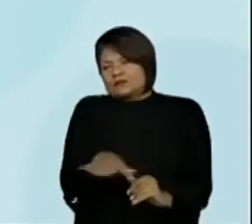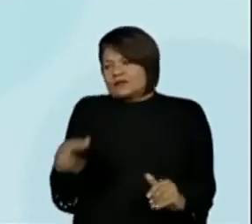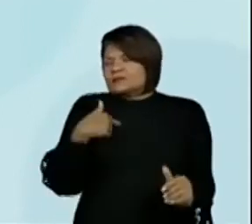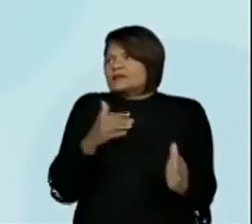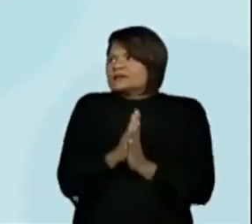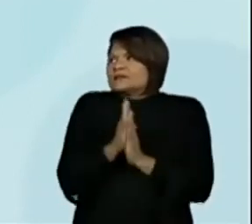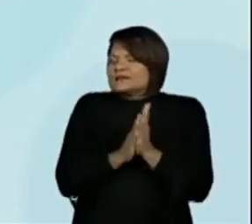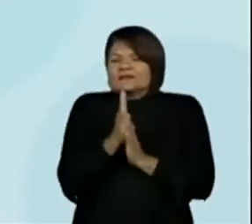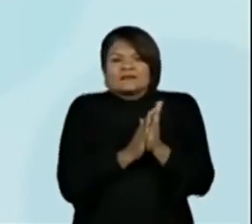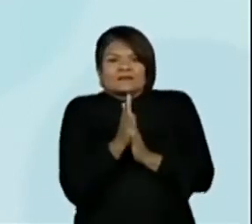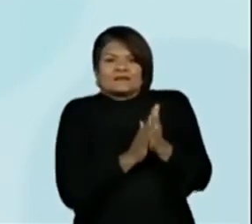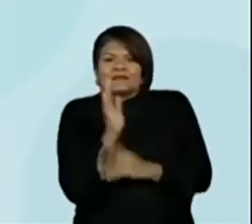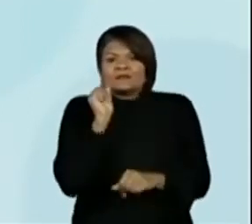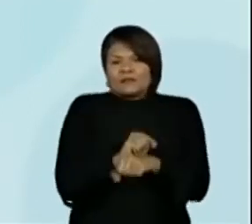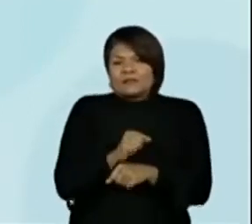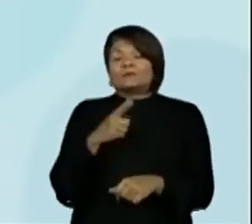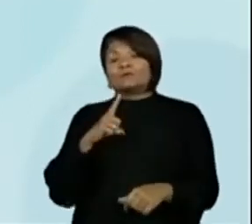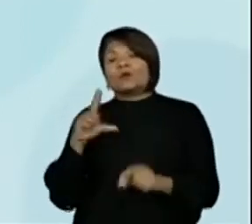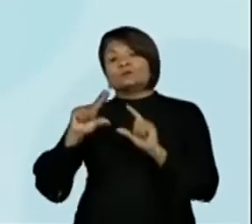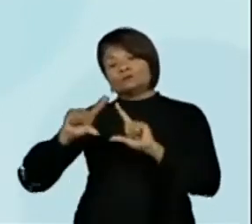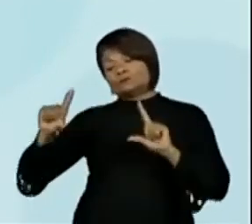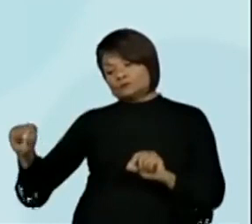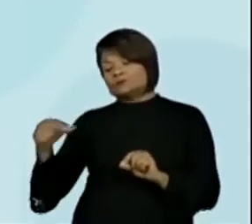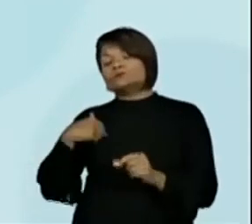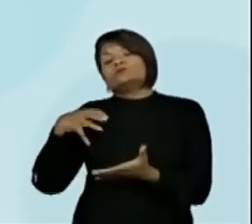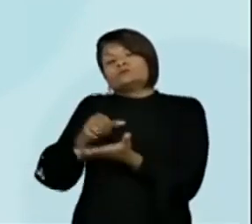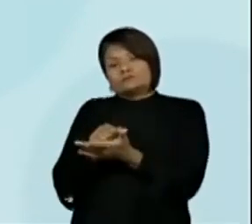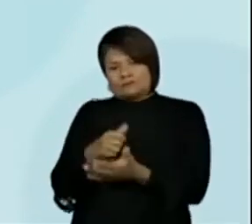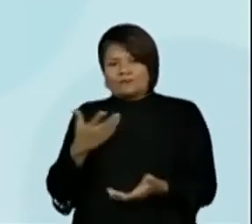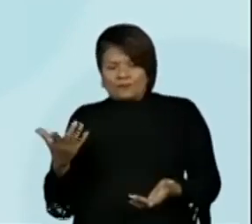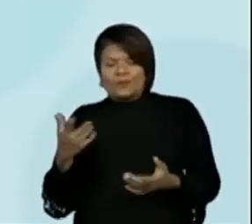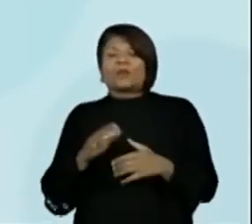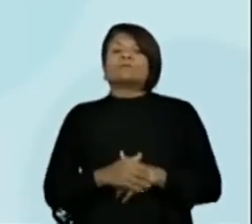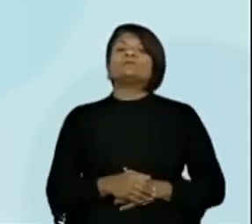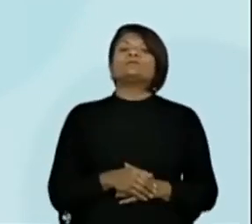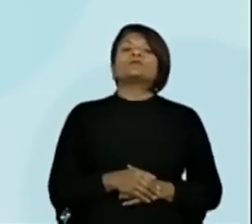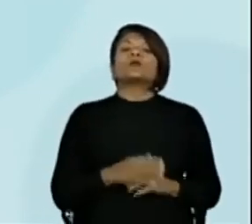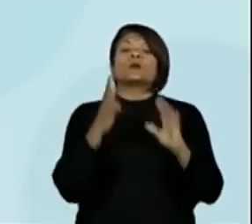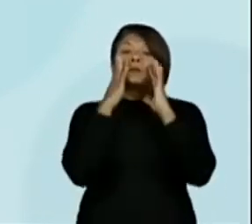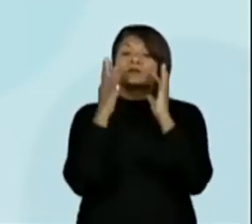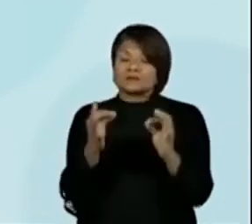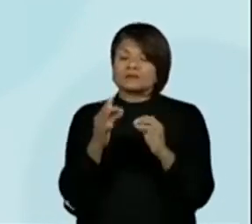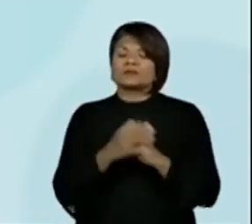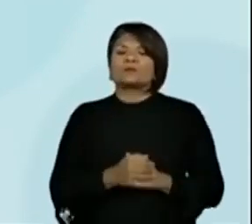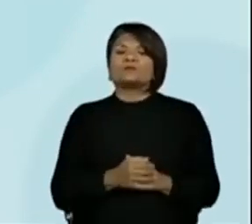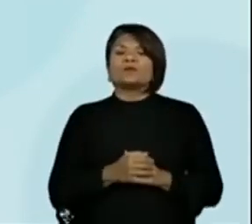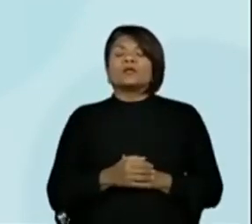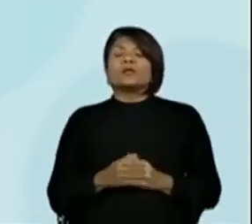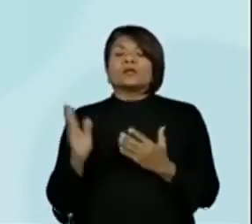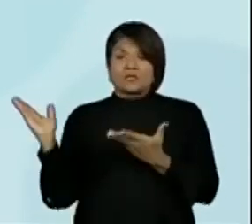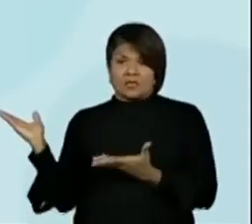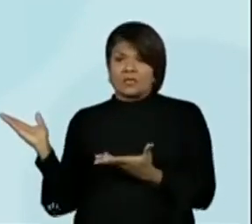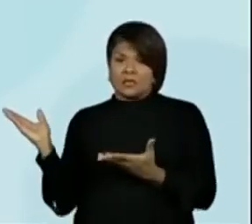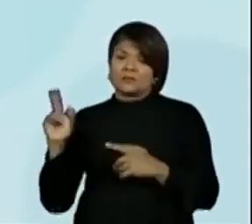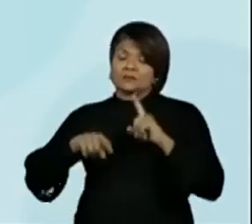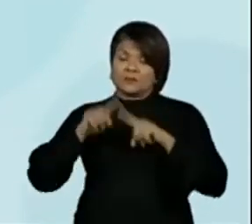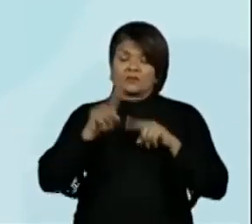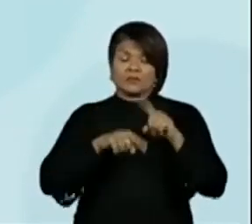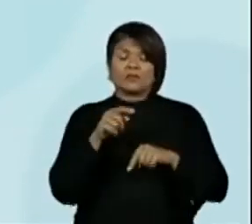aguardados. E aqui a gente a referência de onde eu extraí esse material. Galera, agora vamos lá, presta atenção. Esse material está no Ler e Escrever,